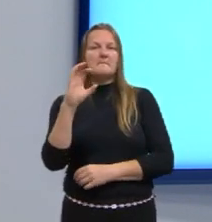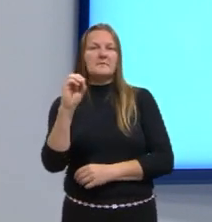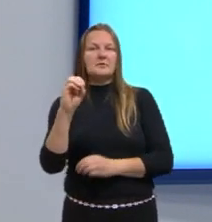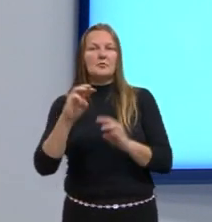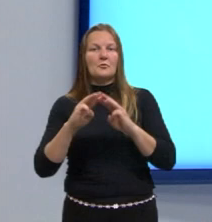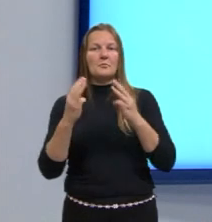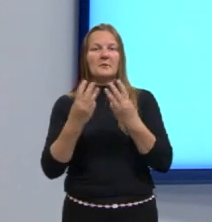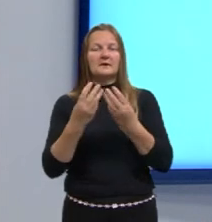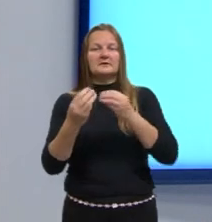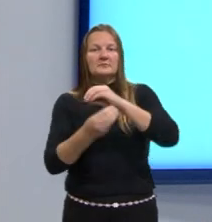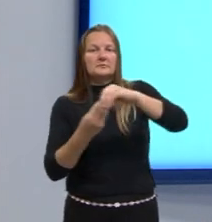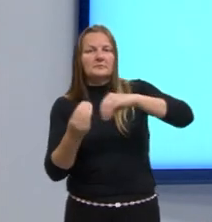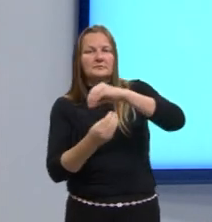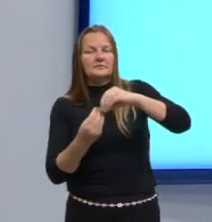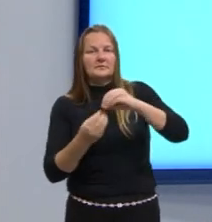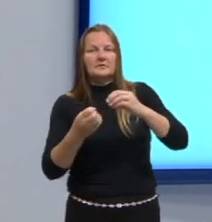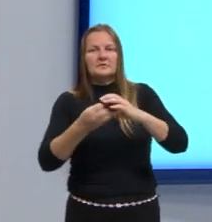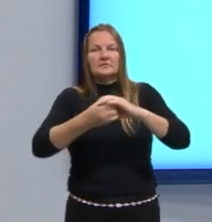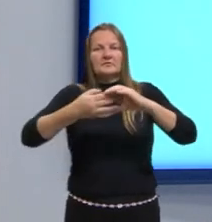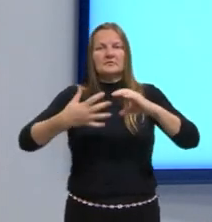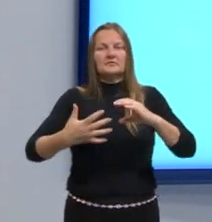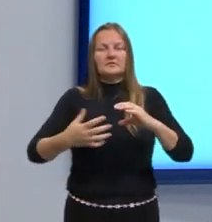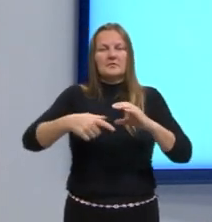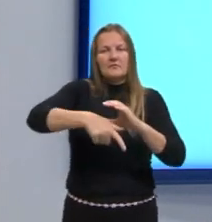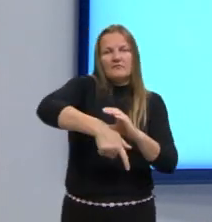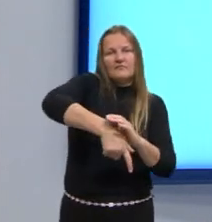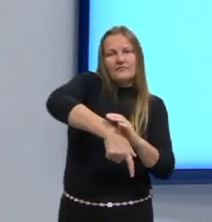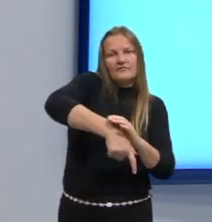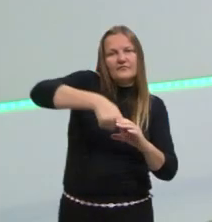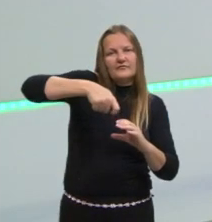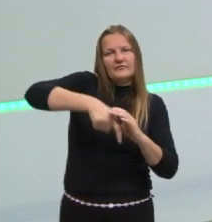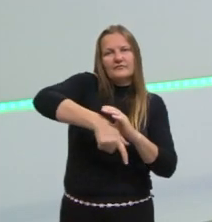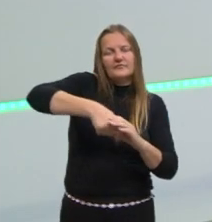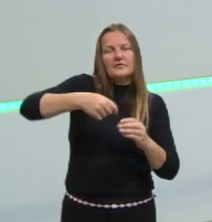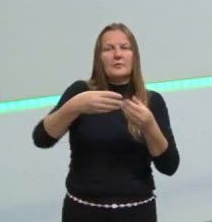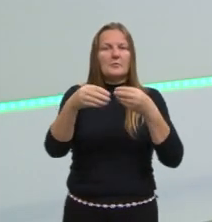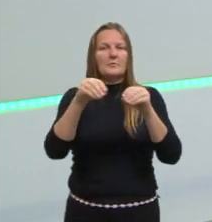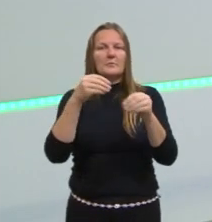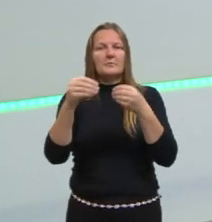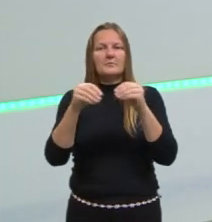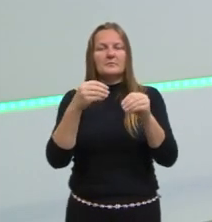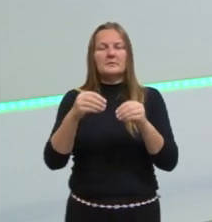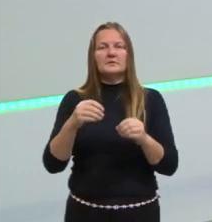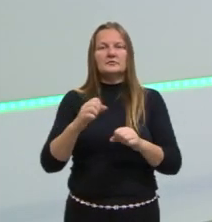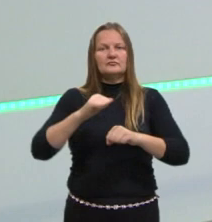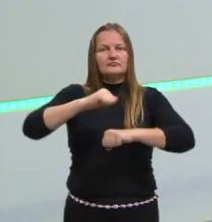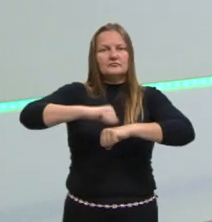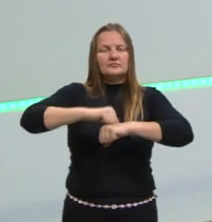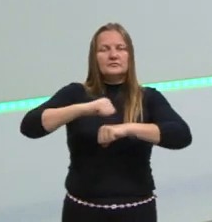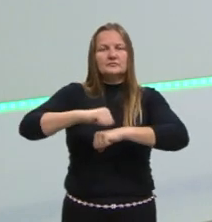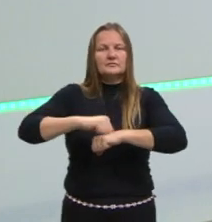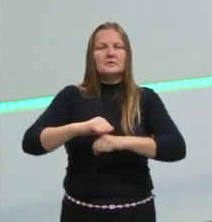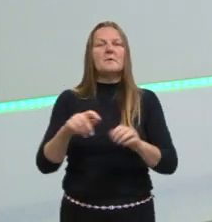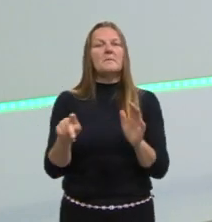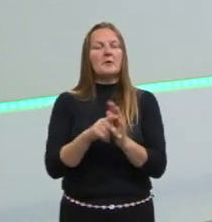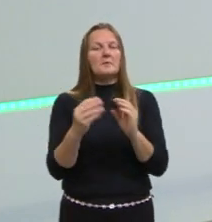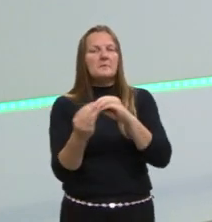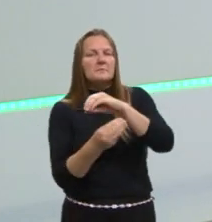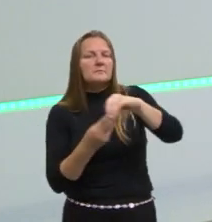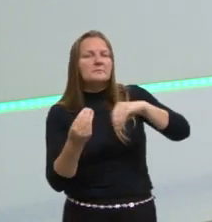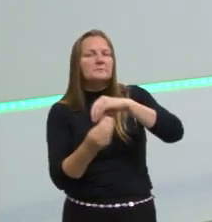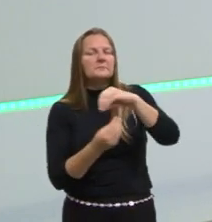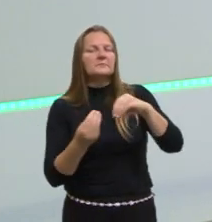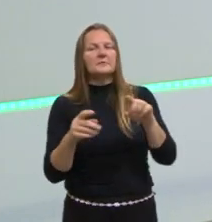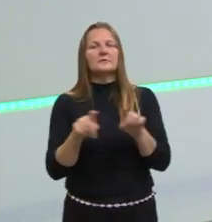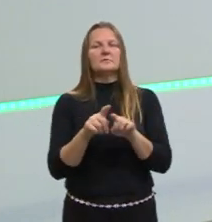petróleo e trazer as características ideais aí de um de um plástico de um polímero né que é a resistência mecânica e tudo mais e